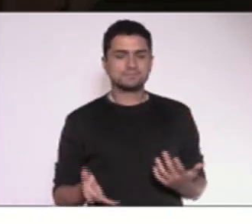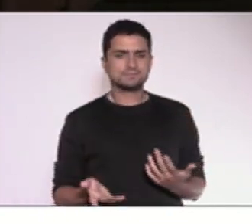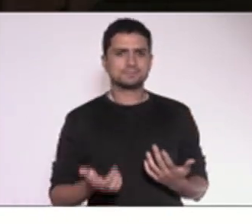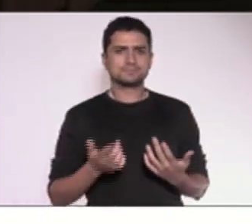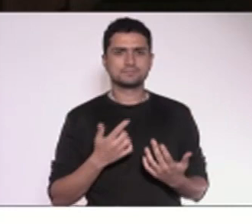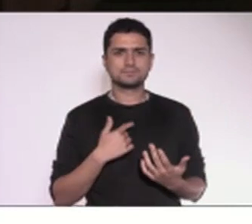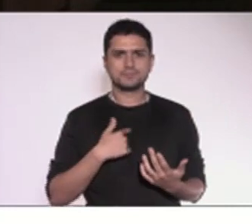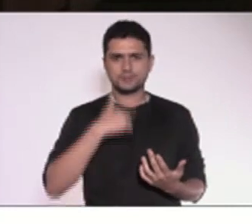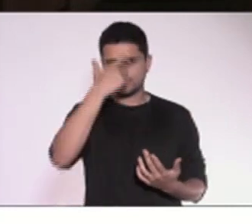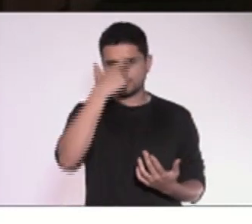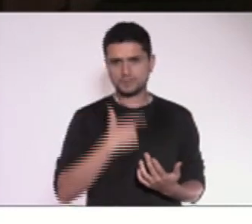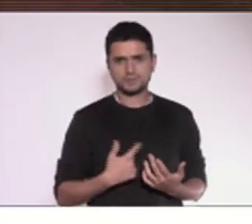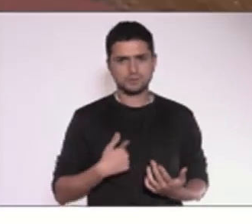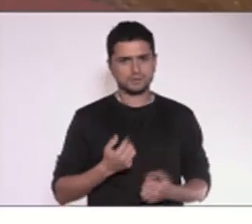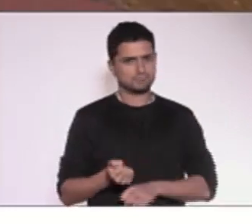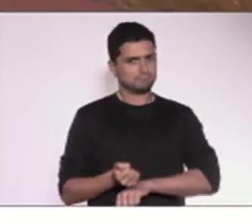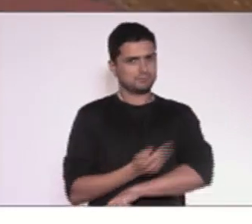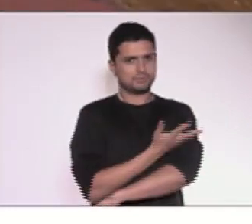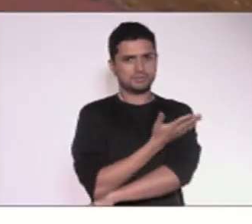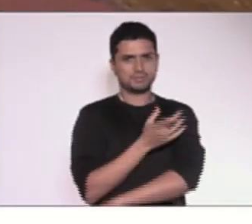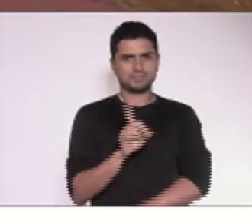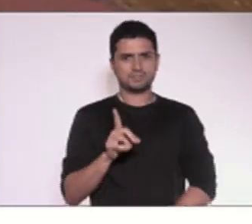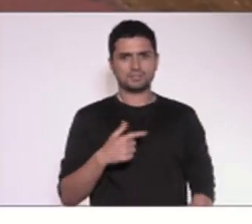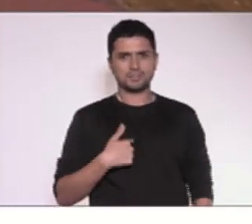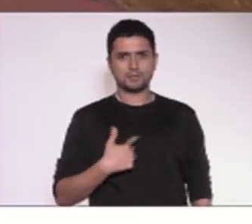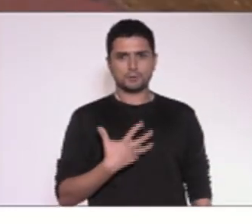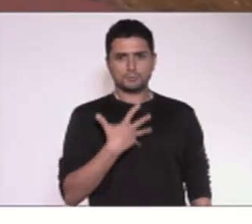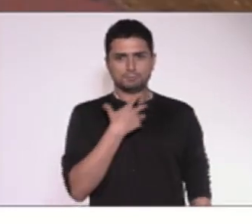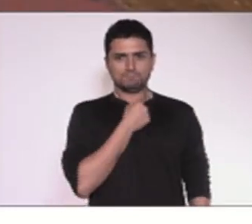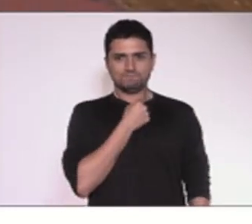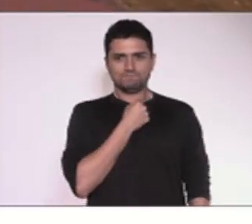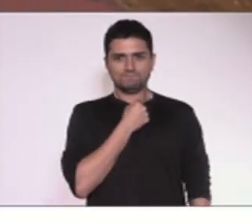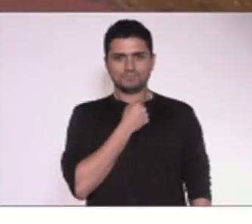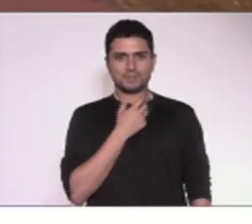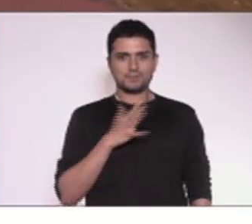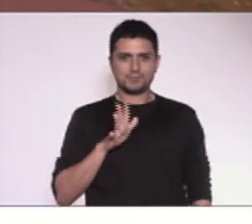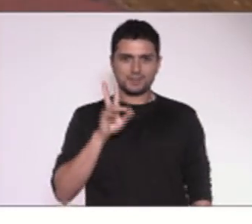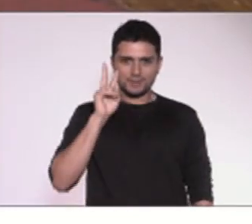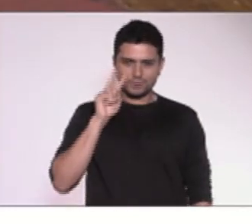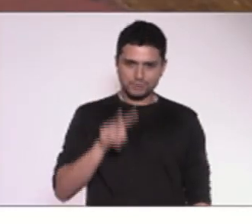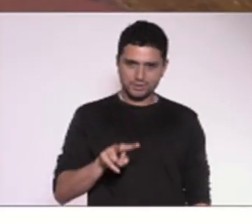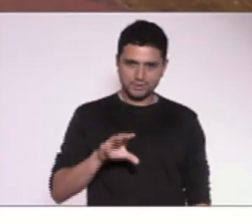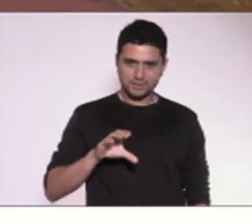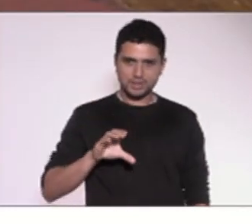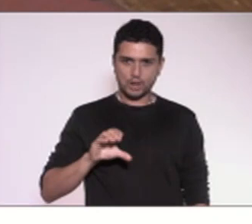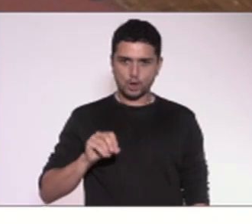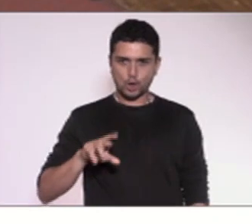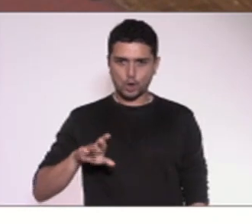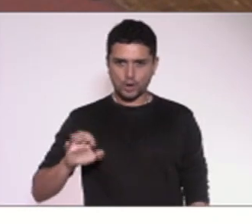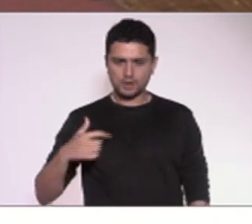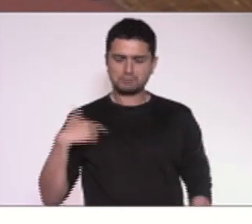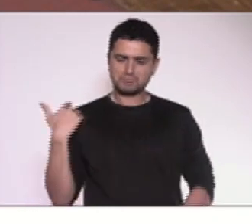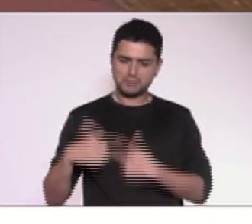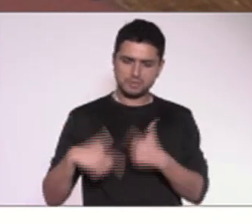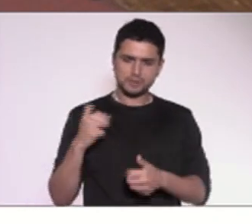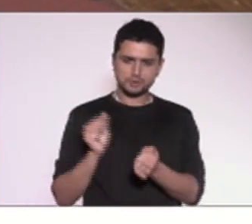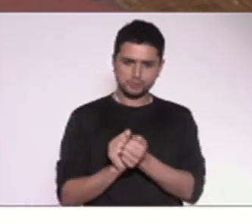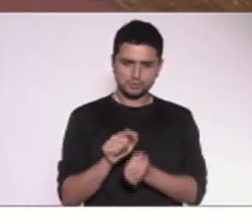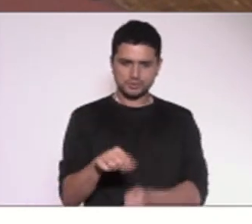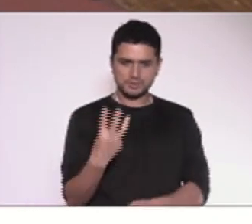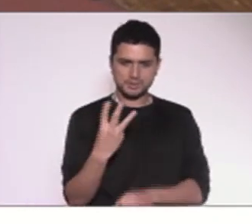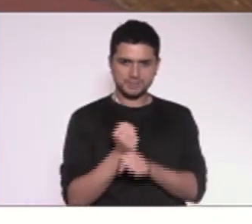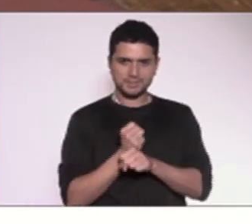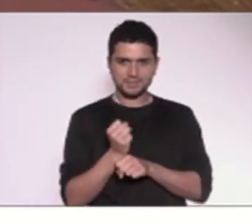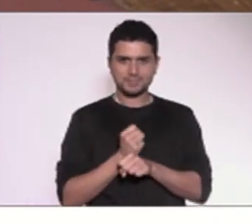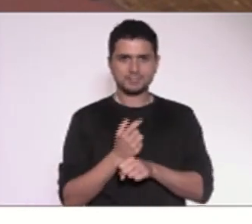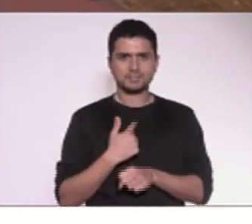não boto minha emoção para fora, mas assim, olhando para você, eu fui da Core 3 anos, trabalhei com você. Você é uma